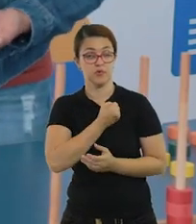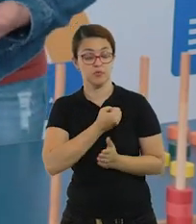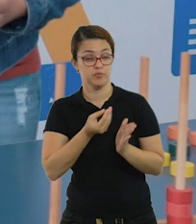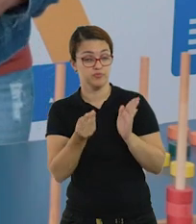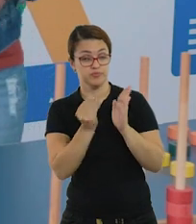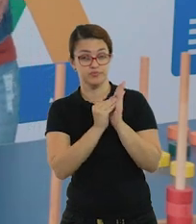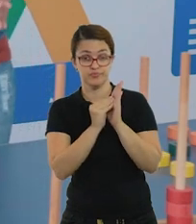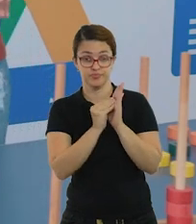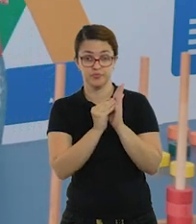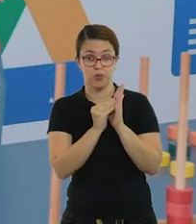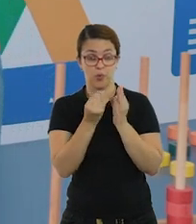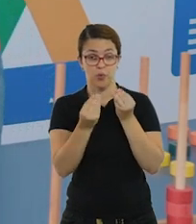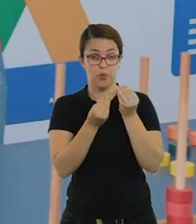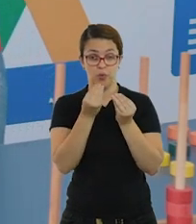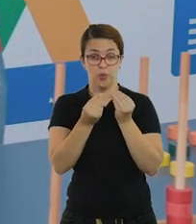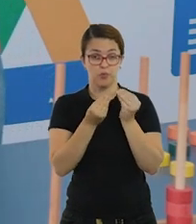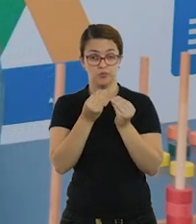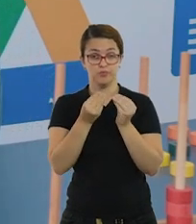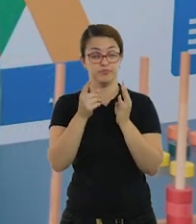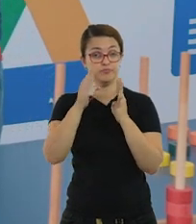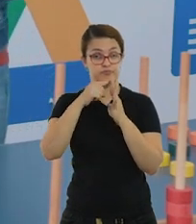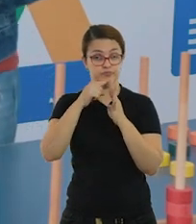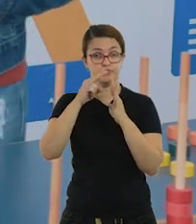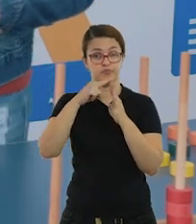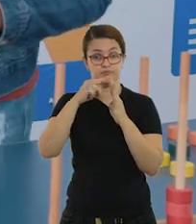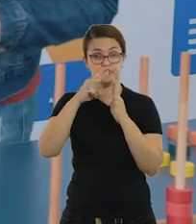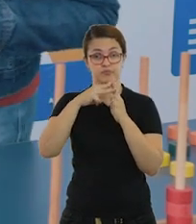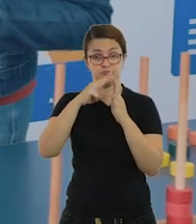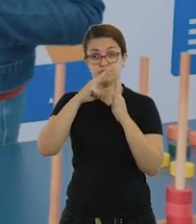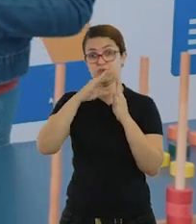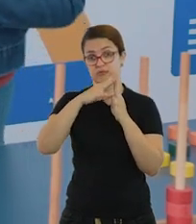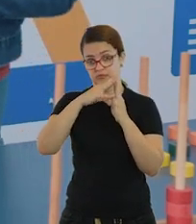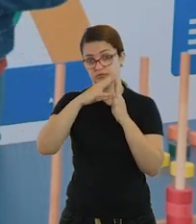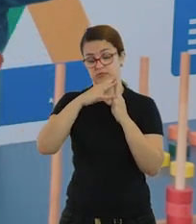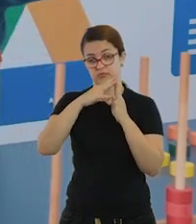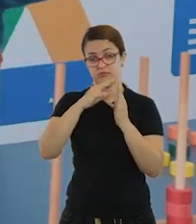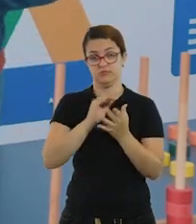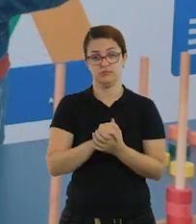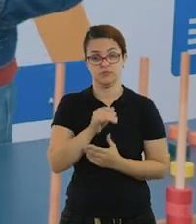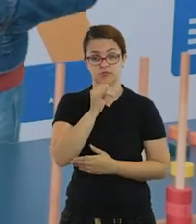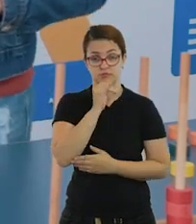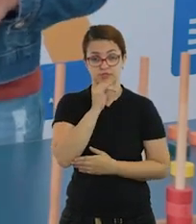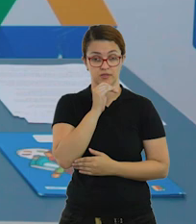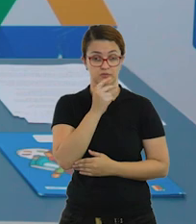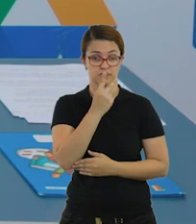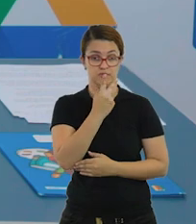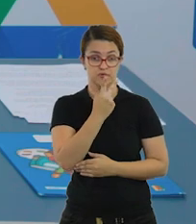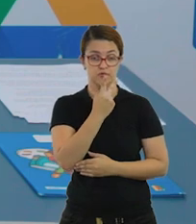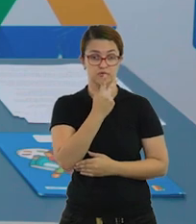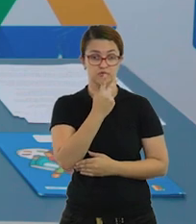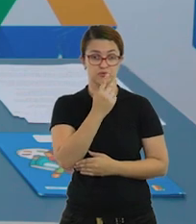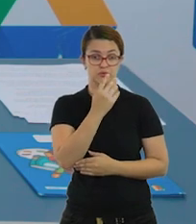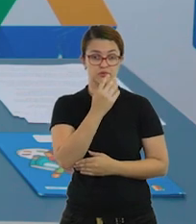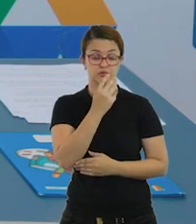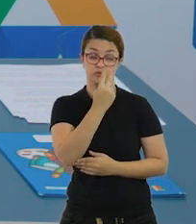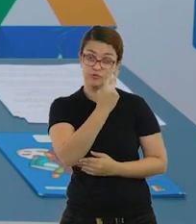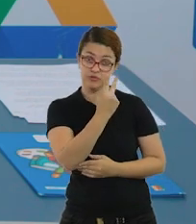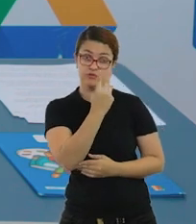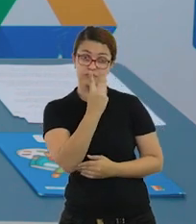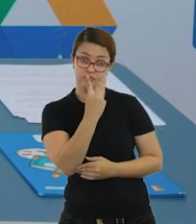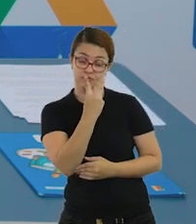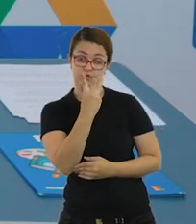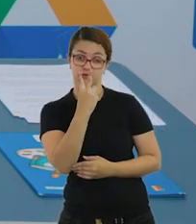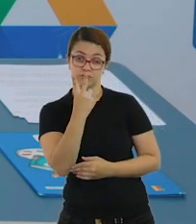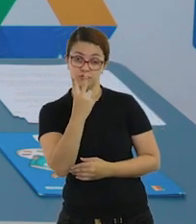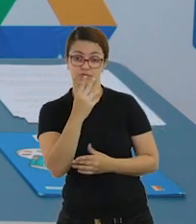decompõe os números abaixo em unidades, tá? Então, siga o exemplo. Eu tenho aqui o número 232.